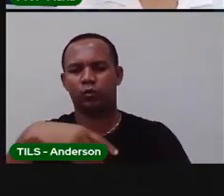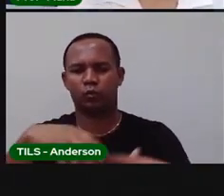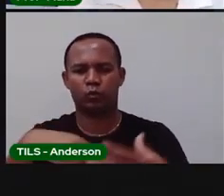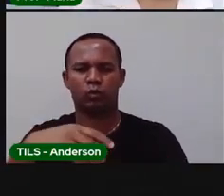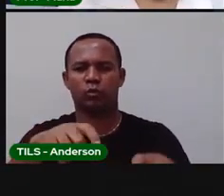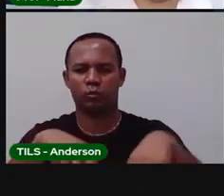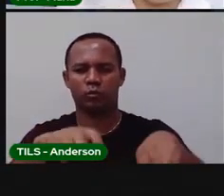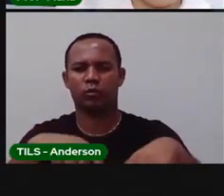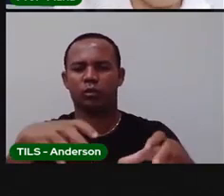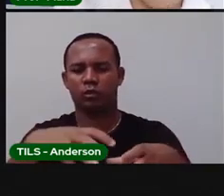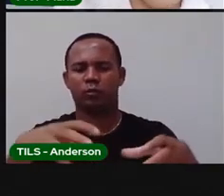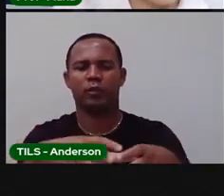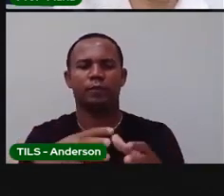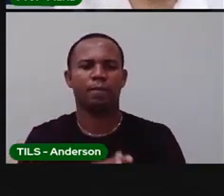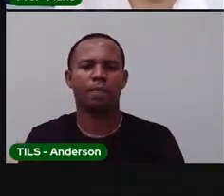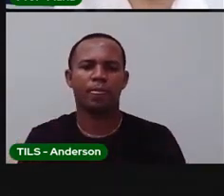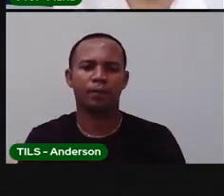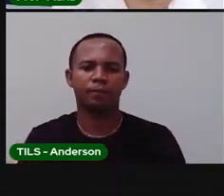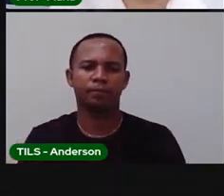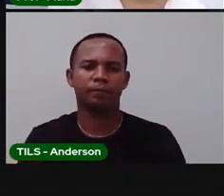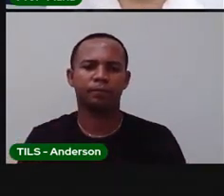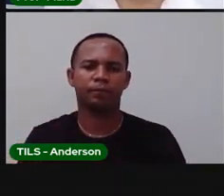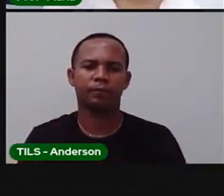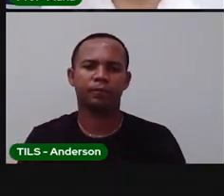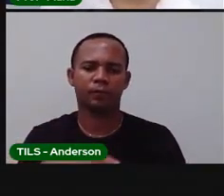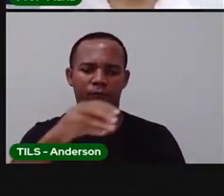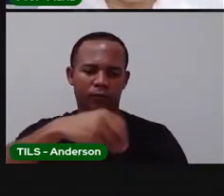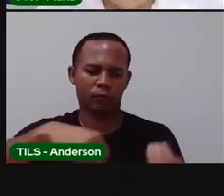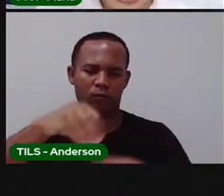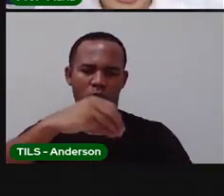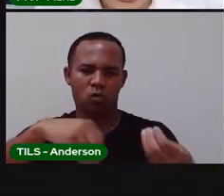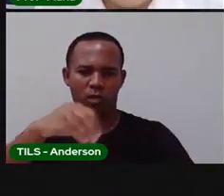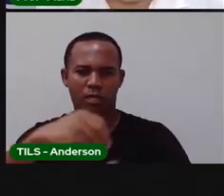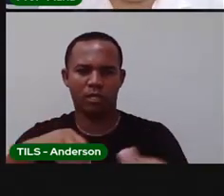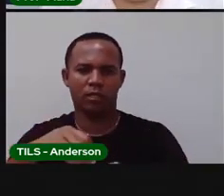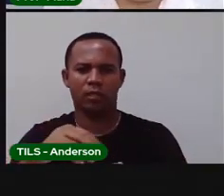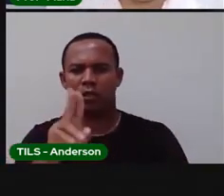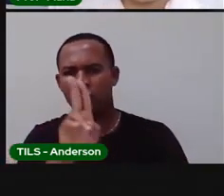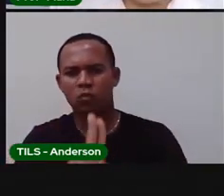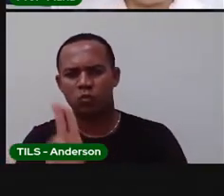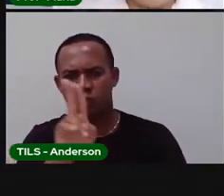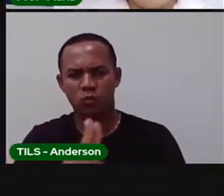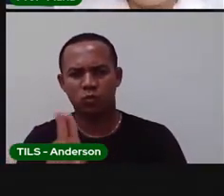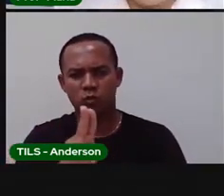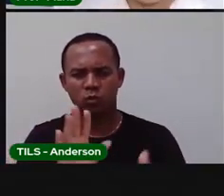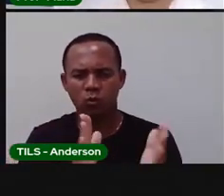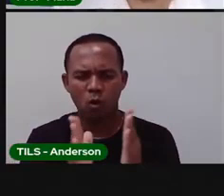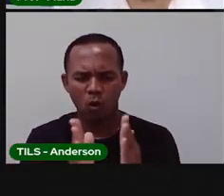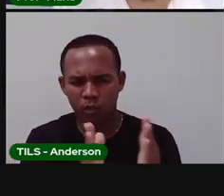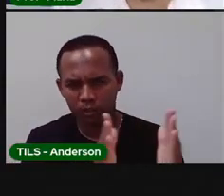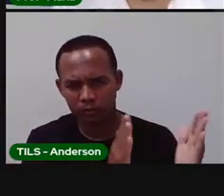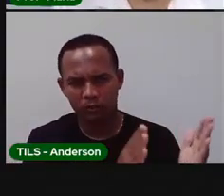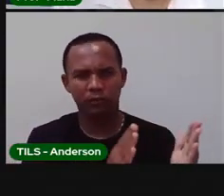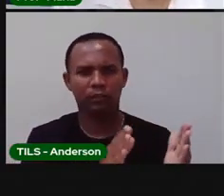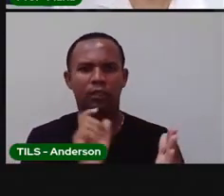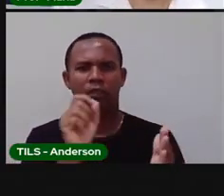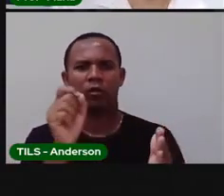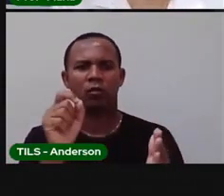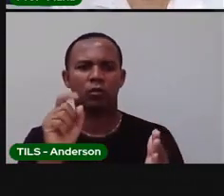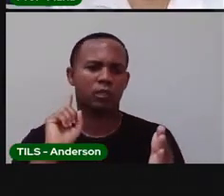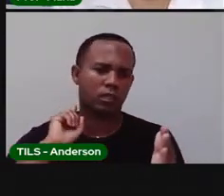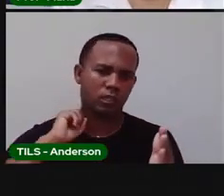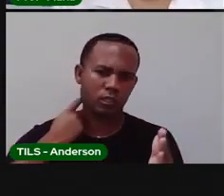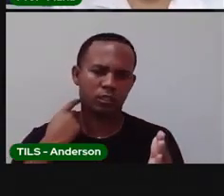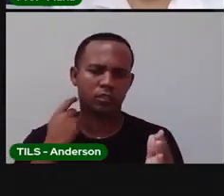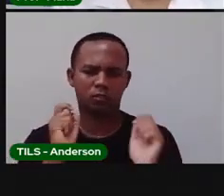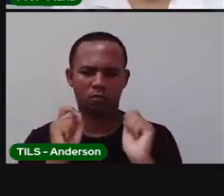a coleta seletiva, ela serve para organizar de forma diferenciada o lixo, que pode